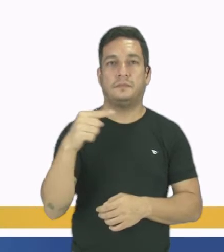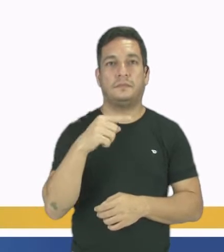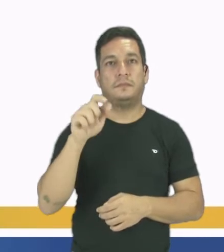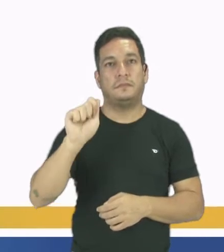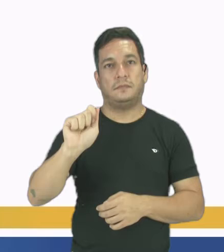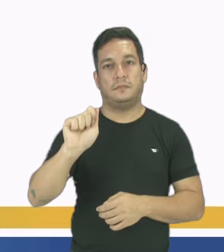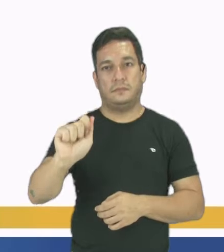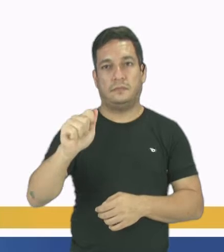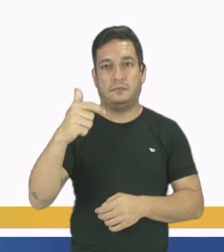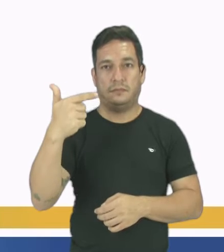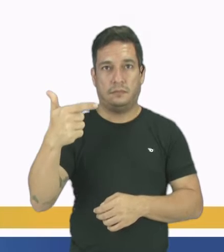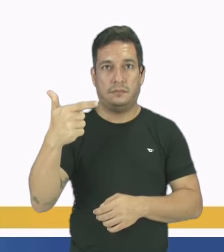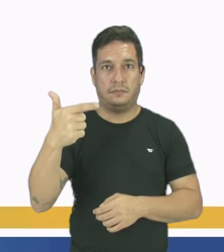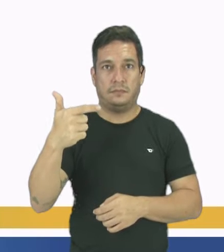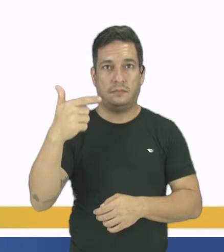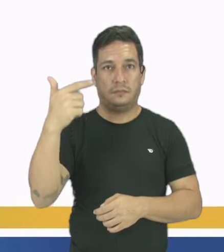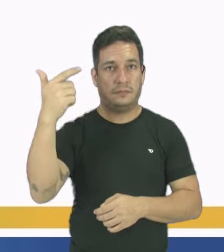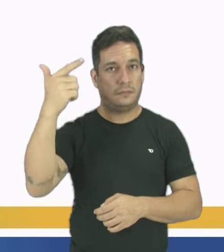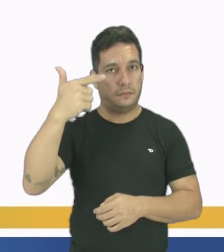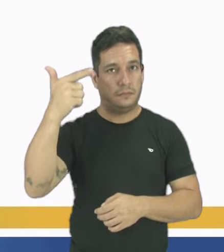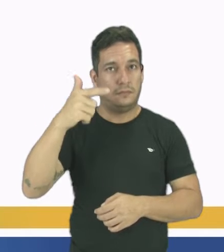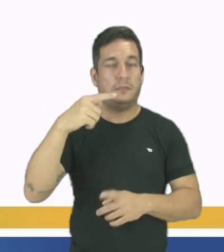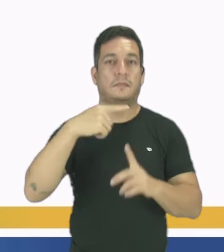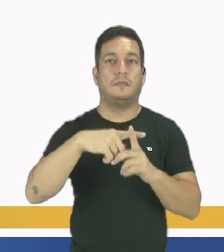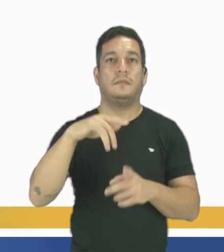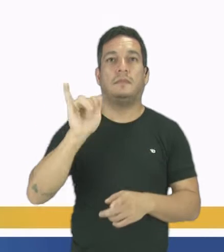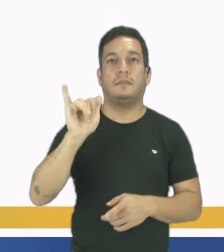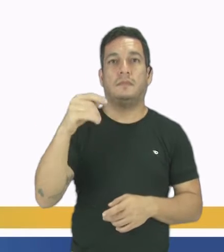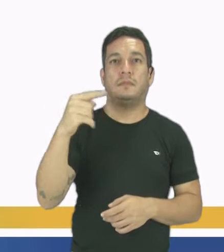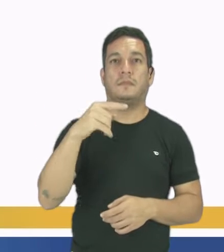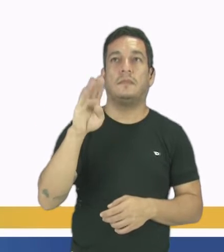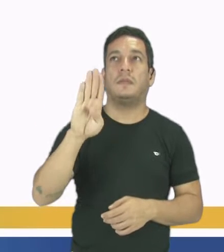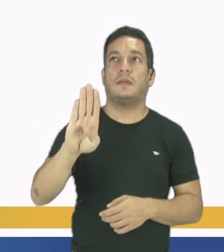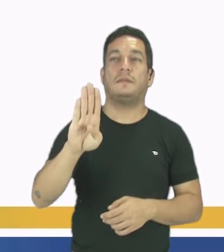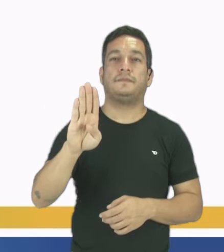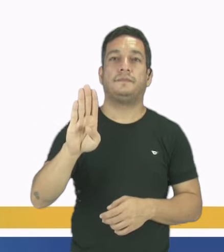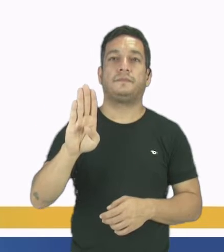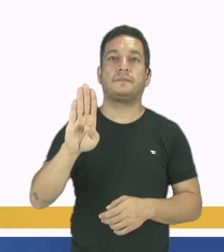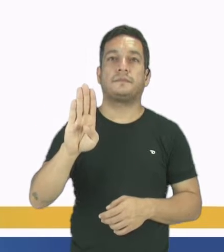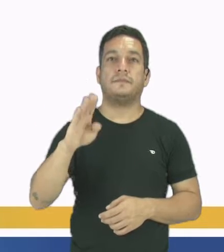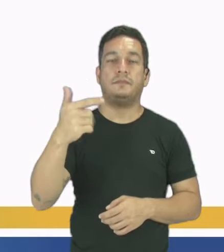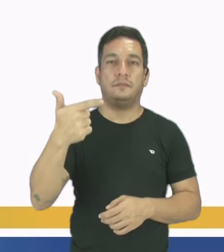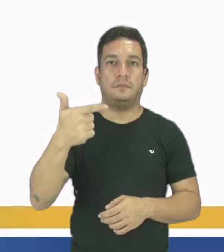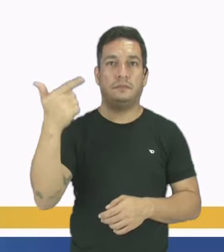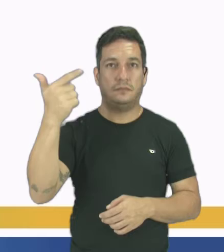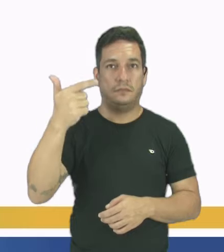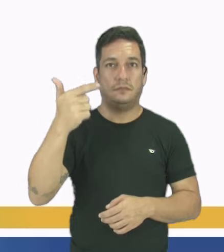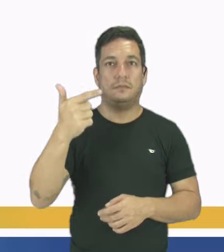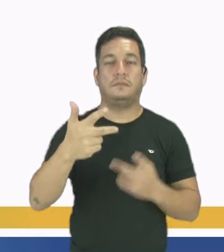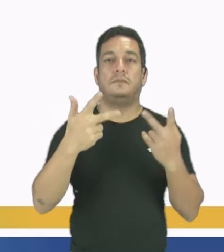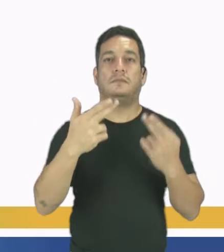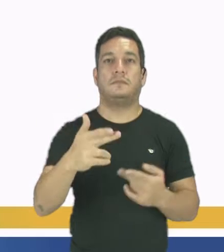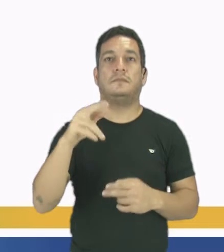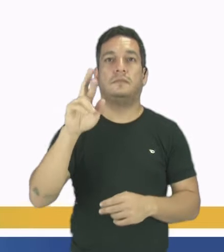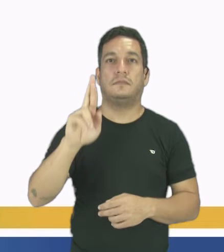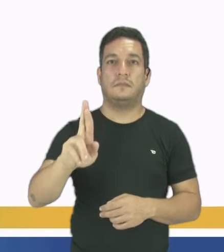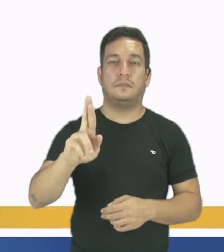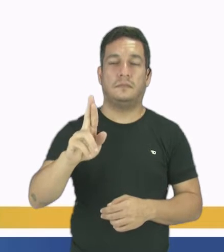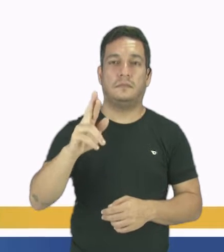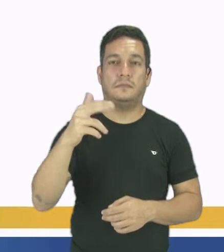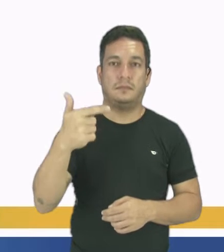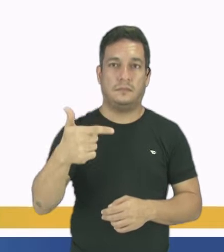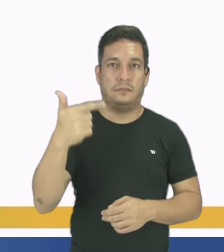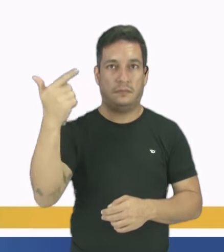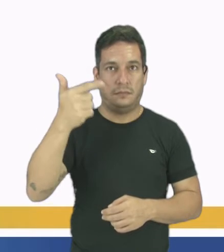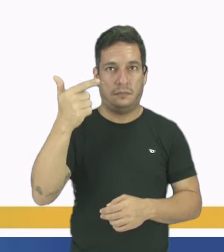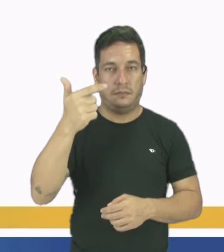menos a2 elevado ao quadrado mais y menos b2 elevado ao quadrado igual ao